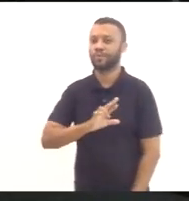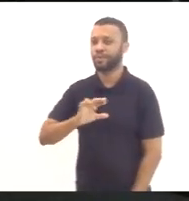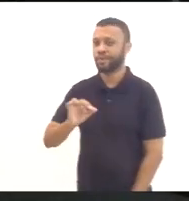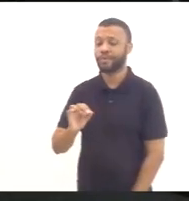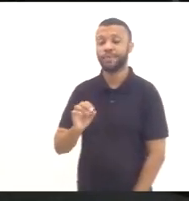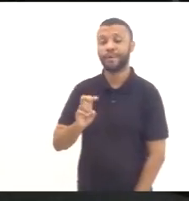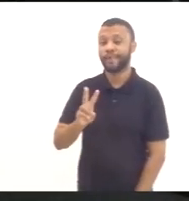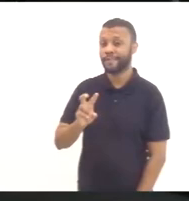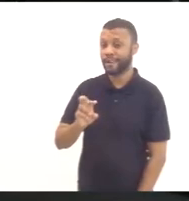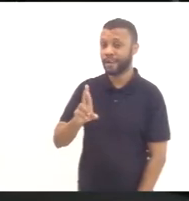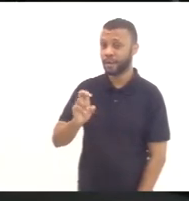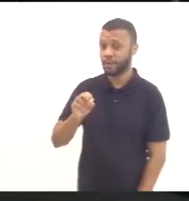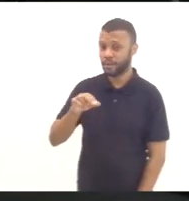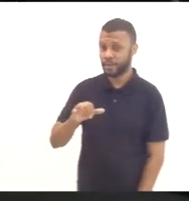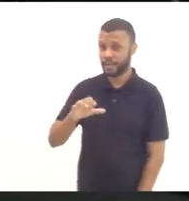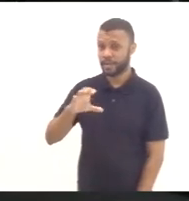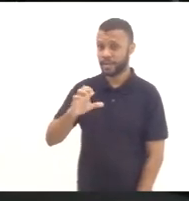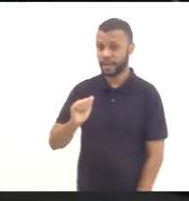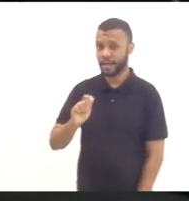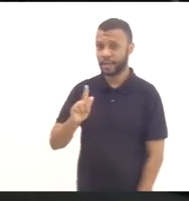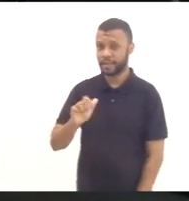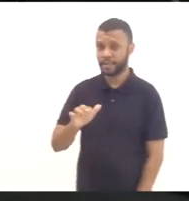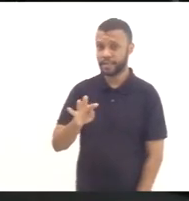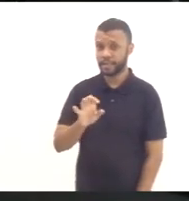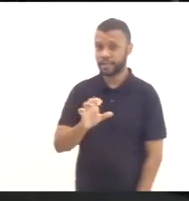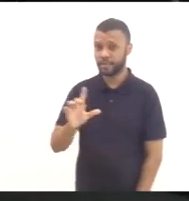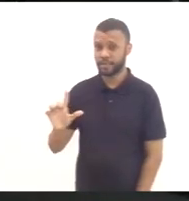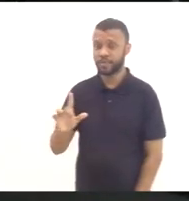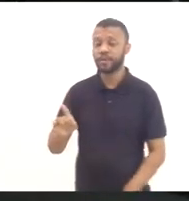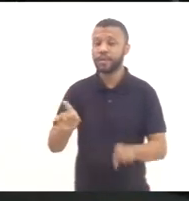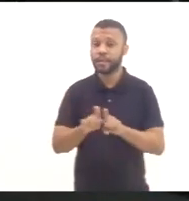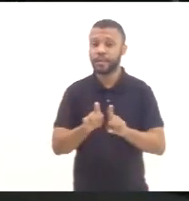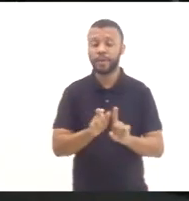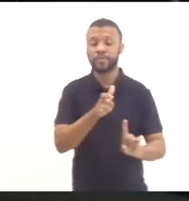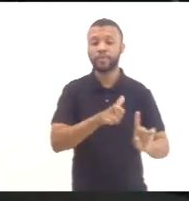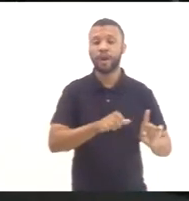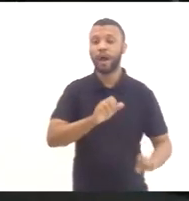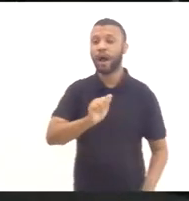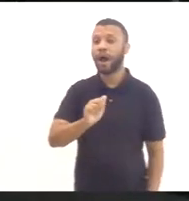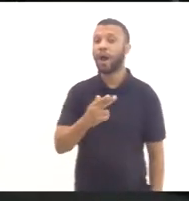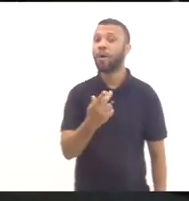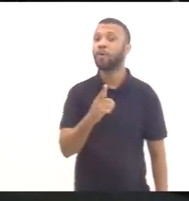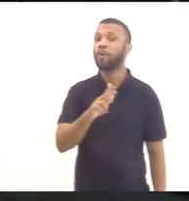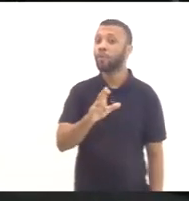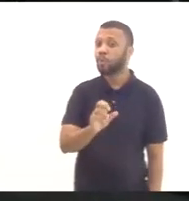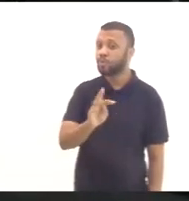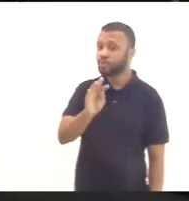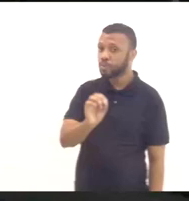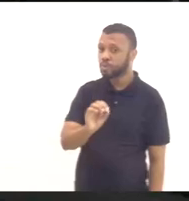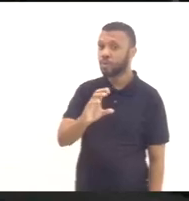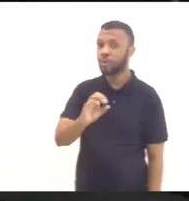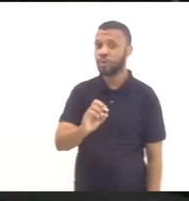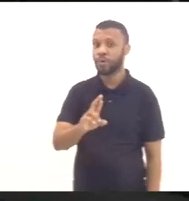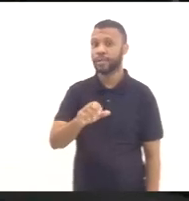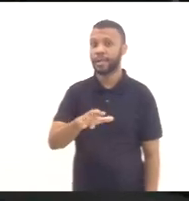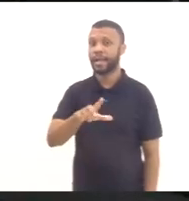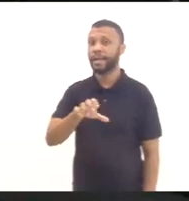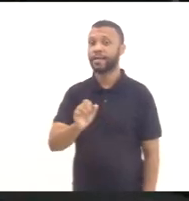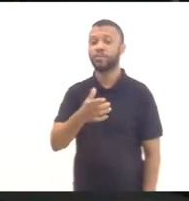Verônica gentil e também o senhor augusto cor Neves coordenador de acessibilidade por